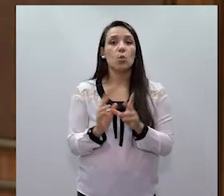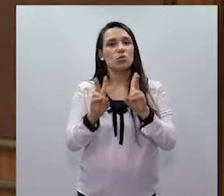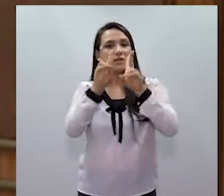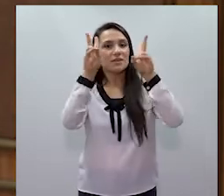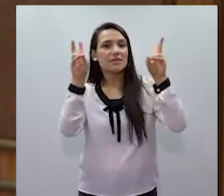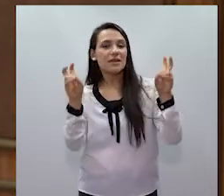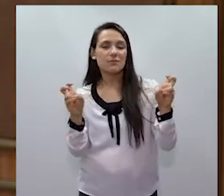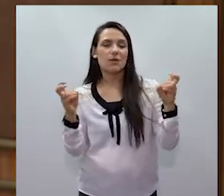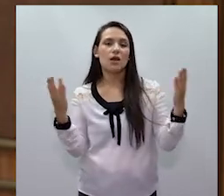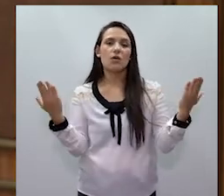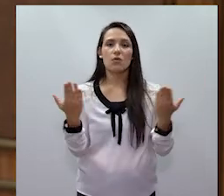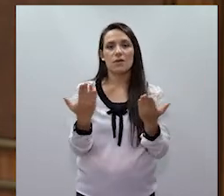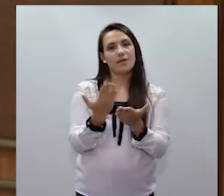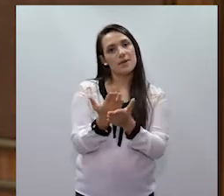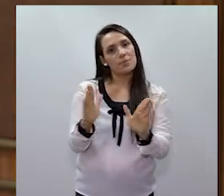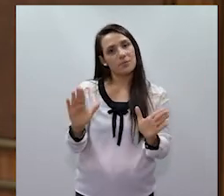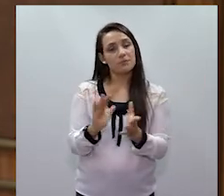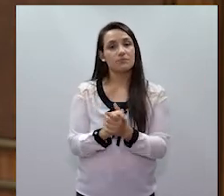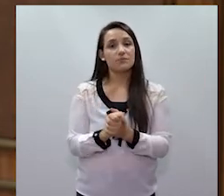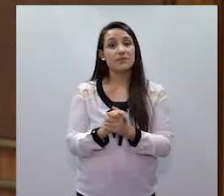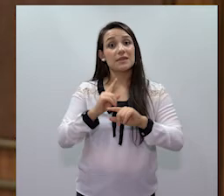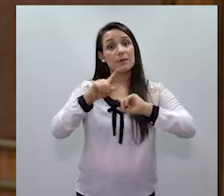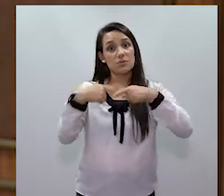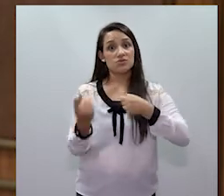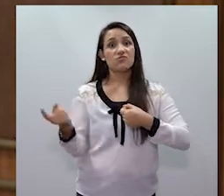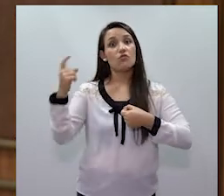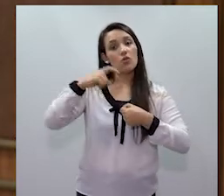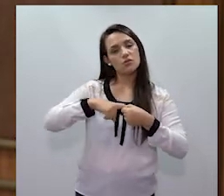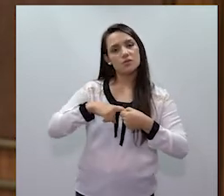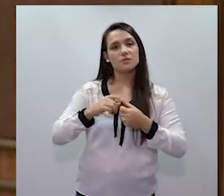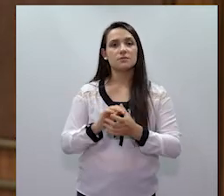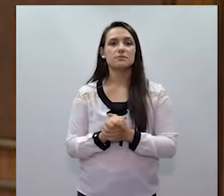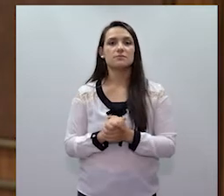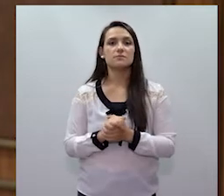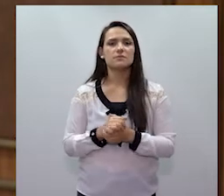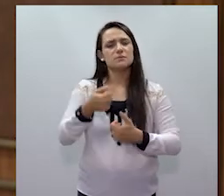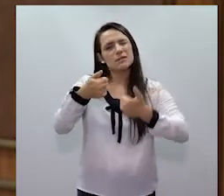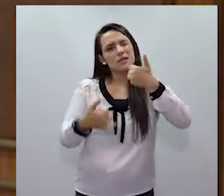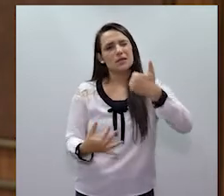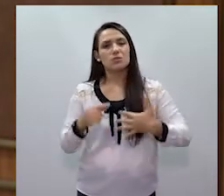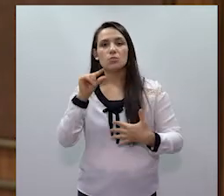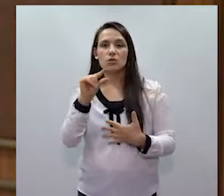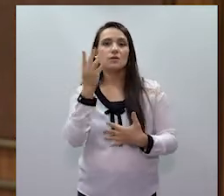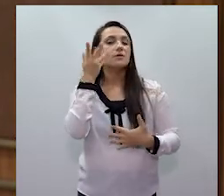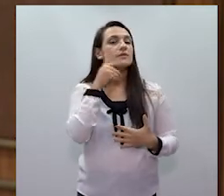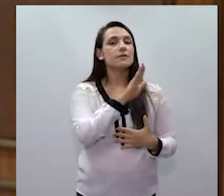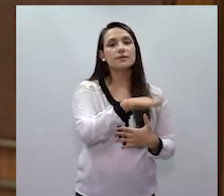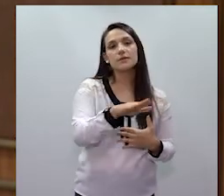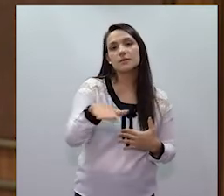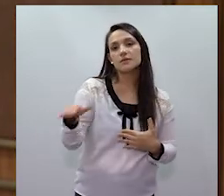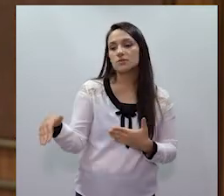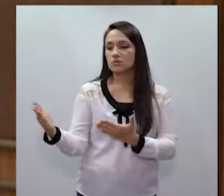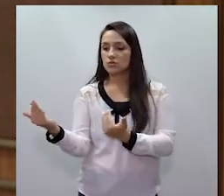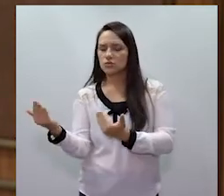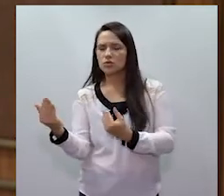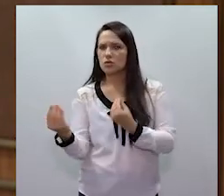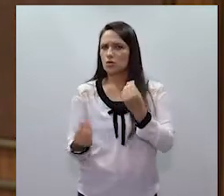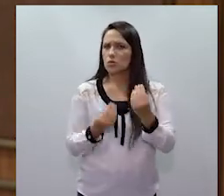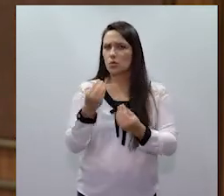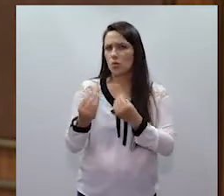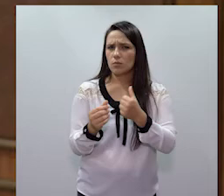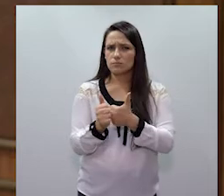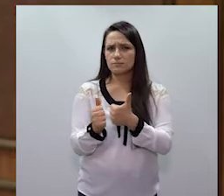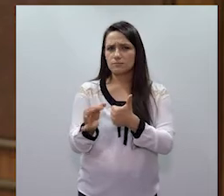questão de hoje fica por aqui. No próximo programa, vamos continuar falando sobre infância e juventude e